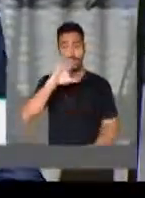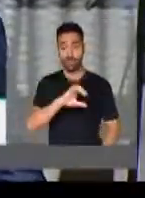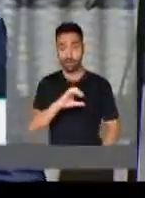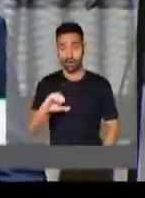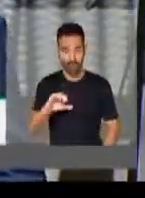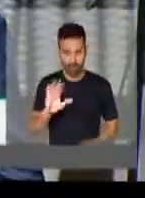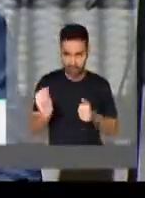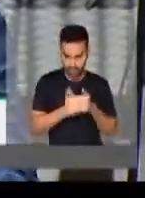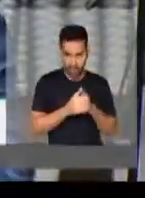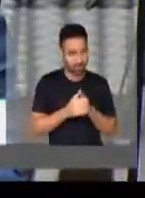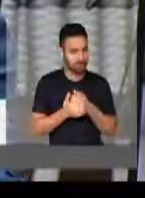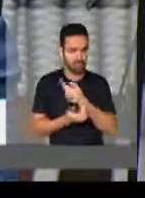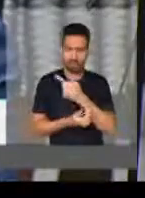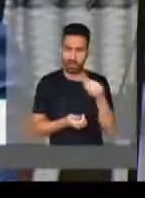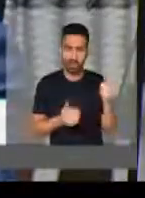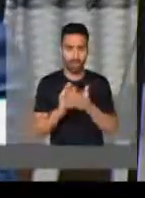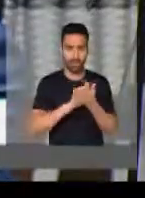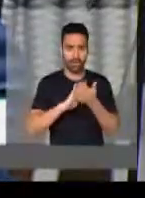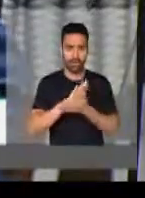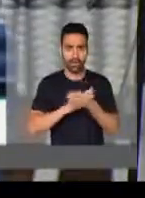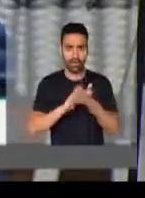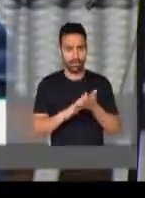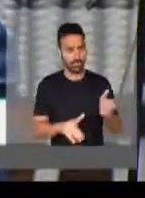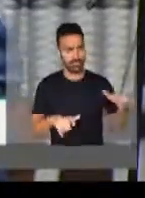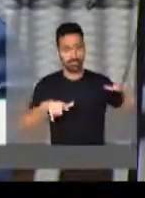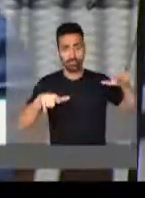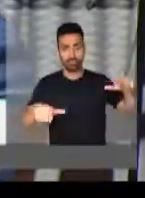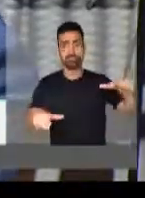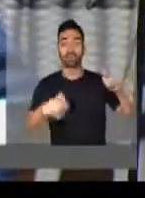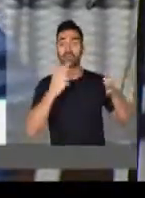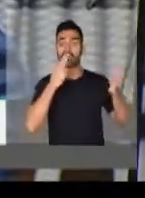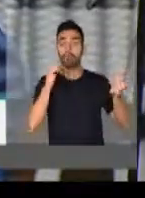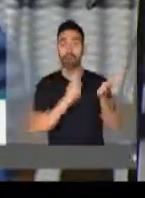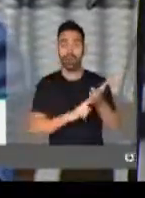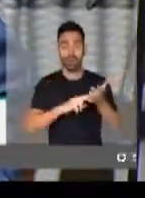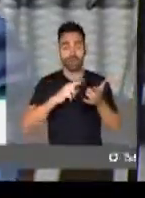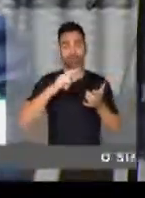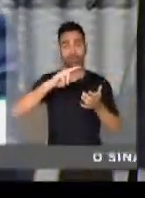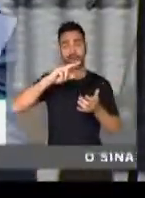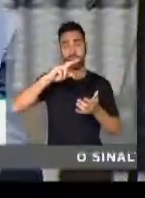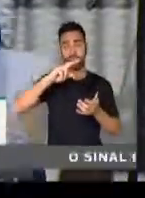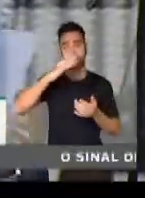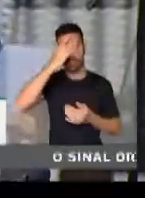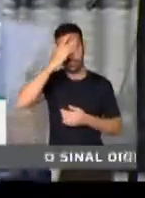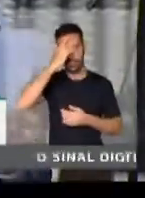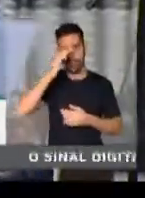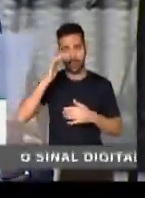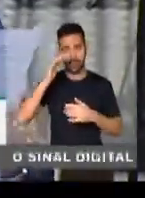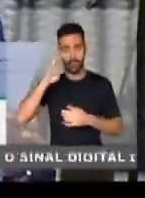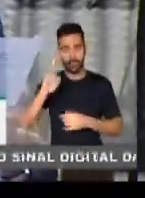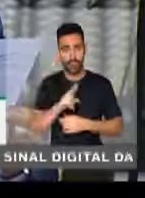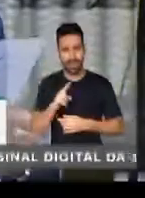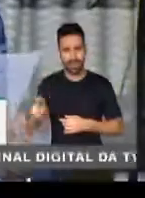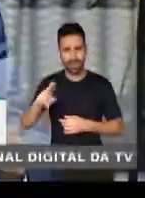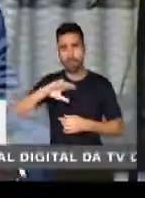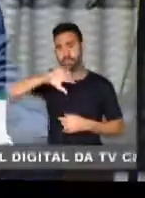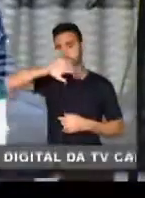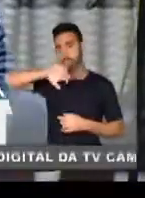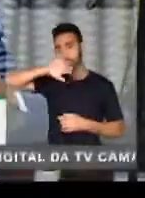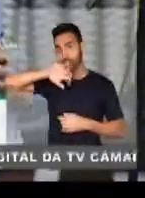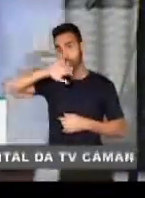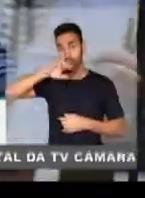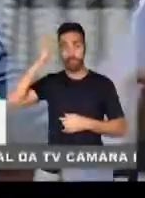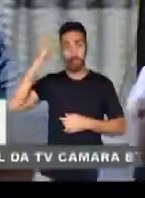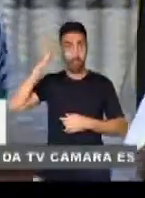nada a esconder. Eu tenho aqui em minhas mãos uma carta dos bispos do Maranhão que se reuniram nos últimos dias